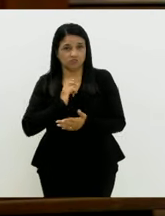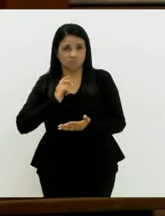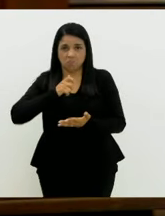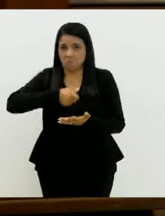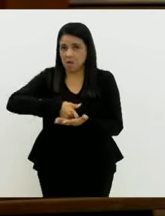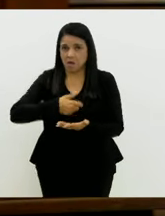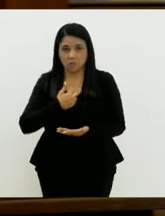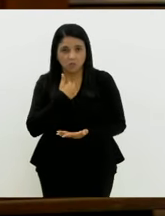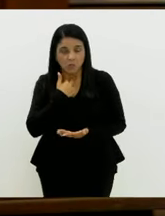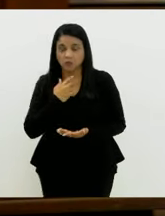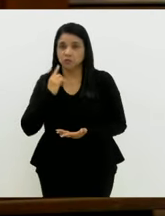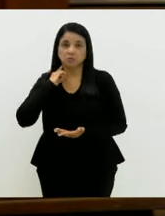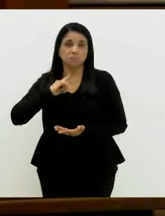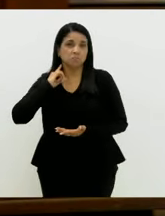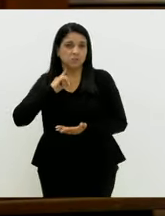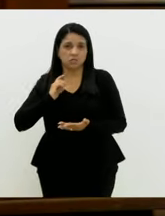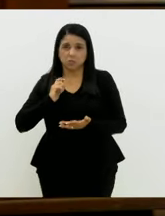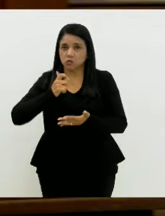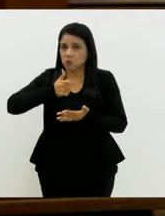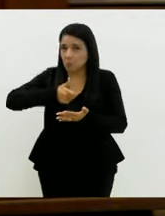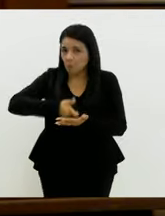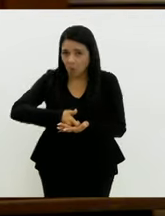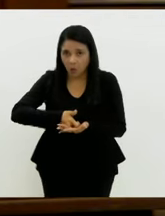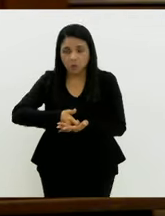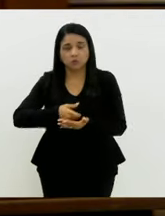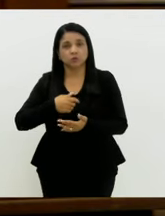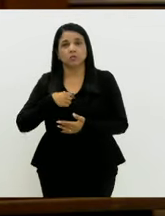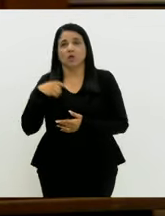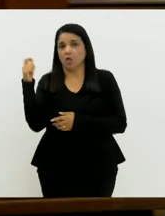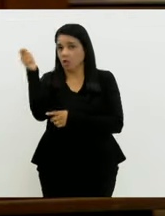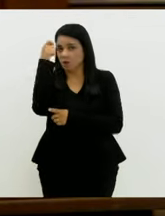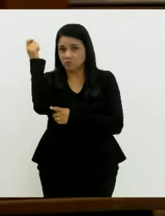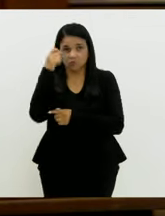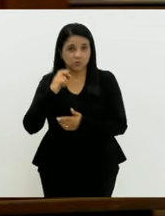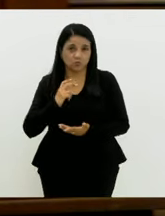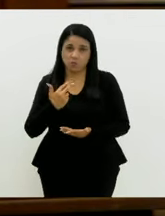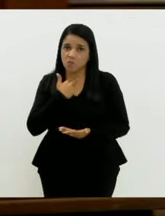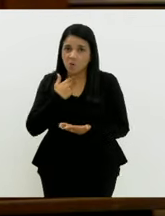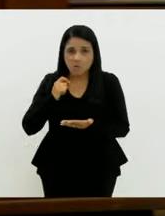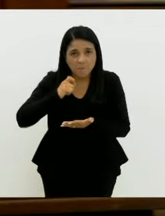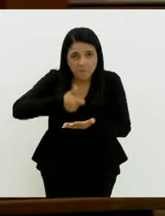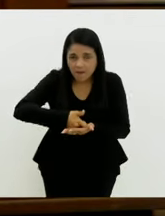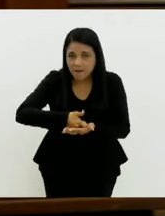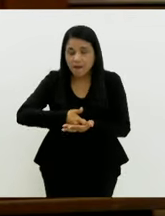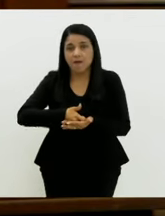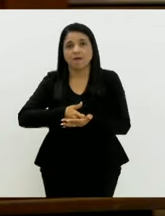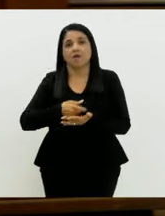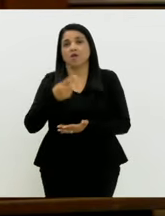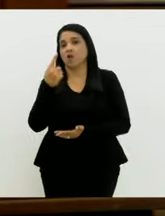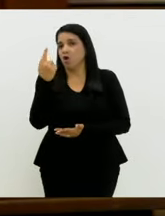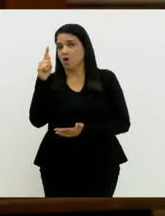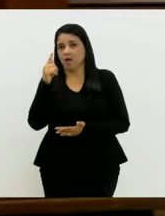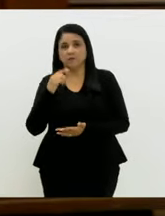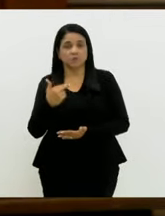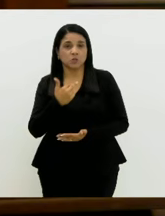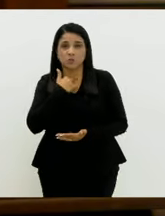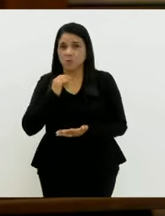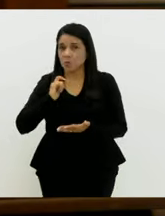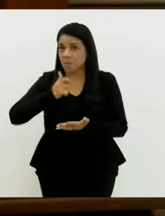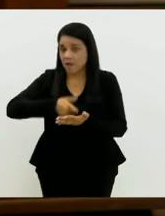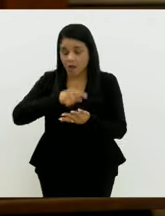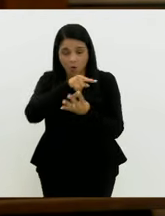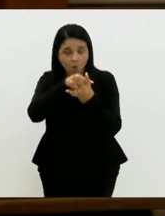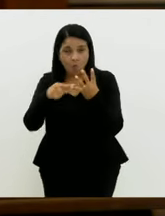Minas Gerais, nem o Rio Grande do Sul e nem tampouco Goiás, que são os quatro